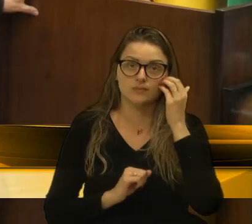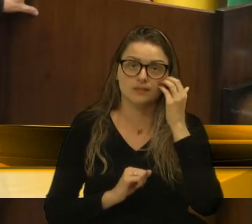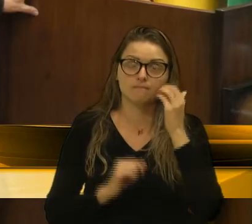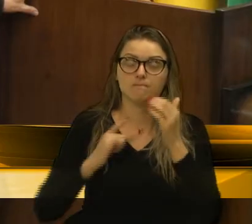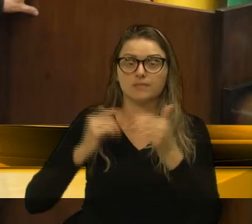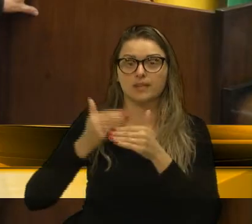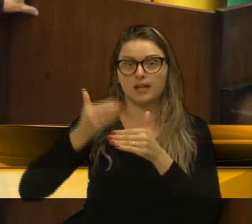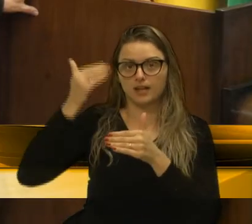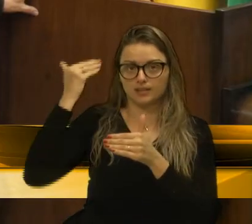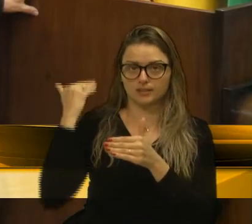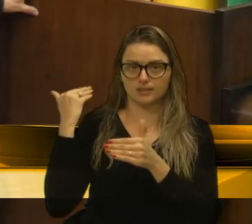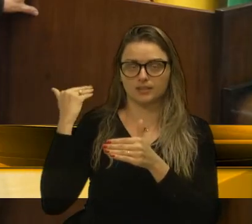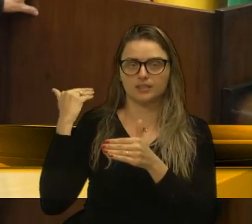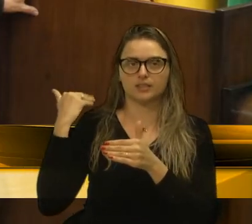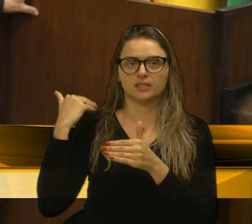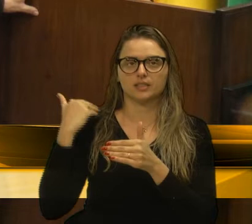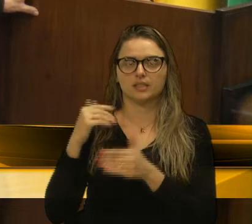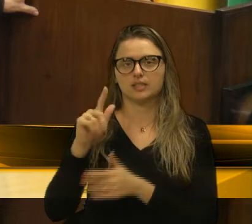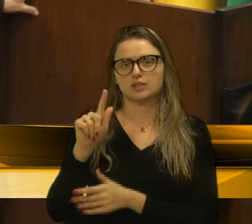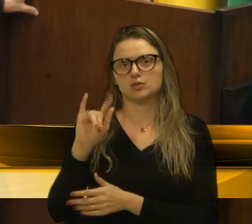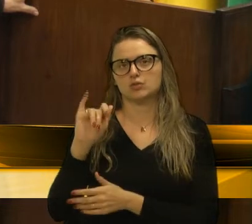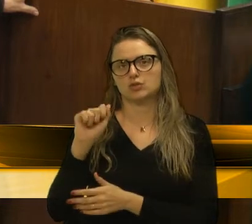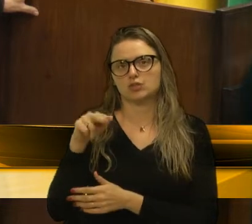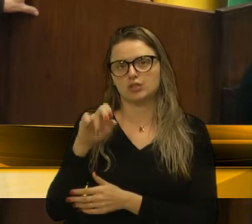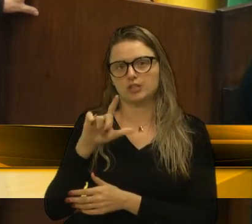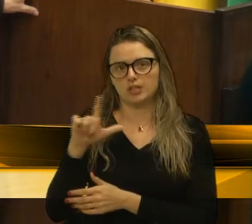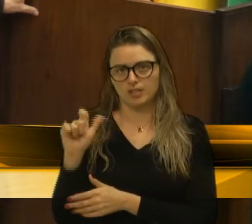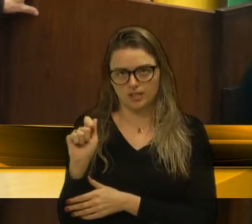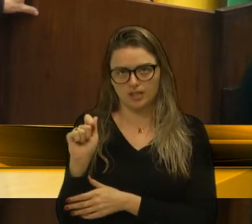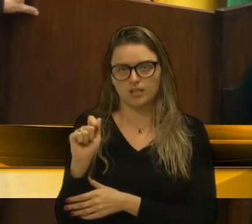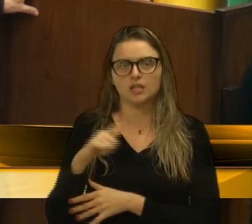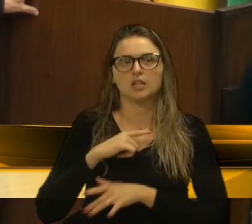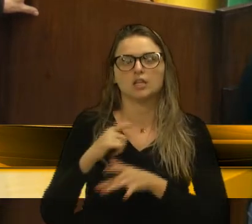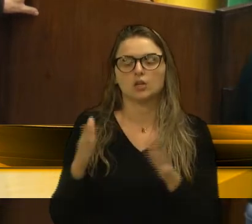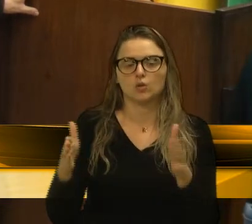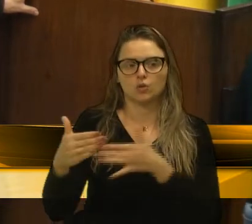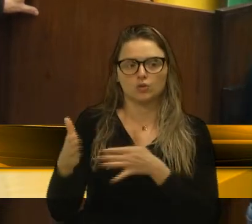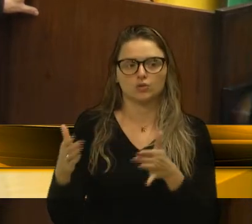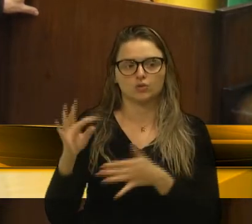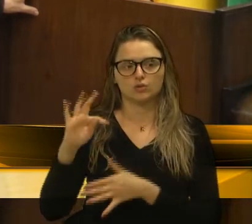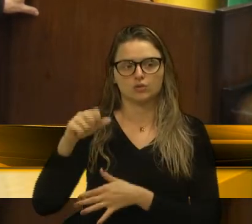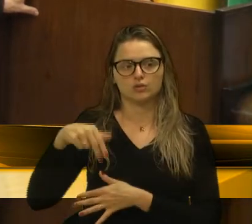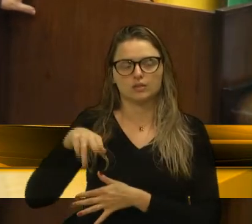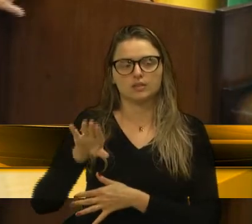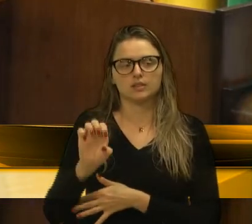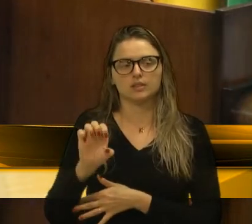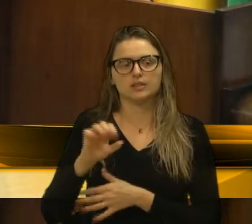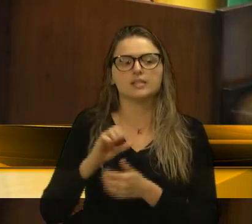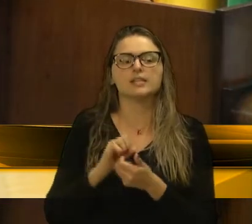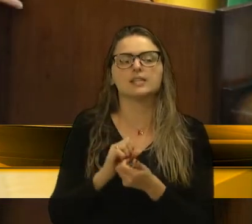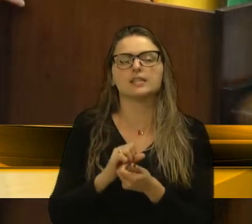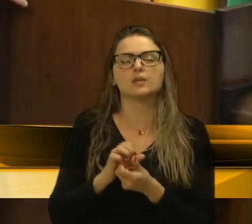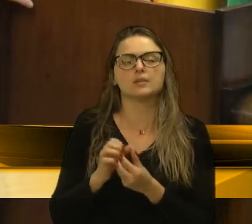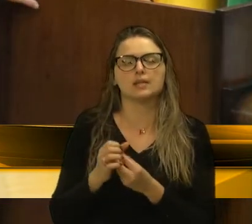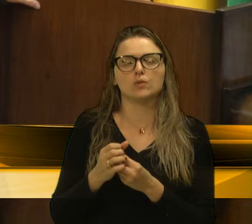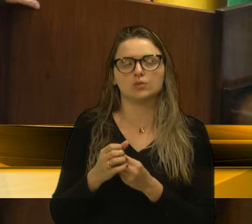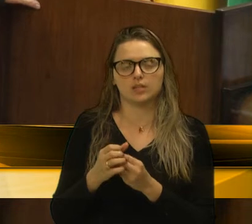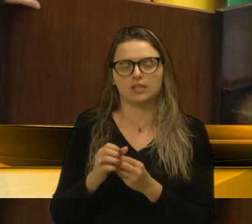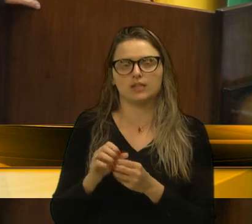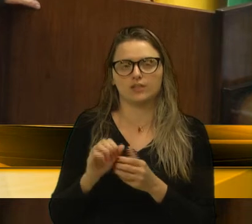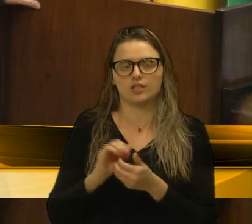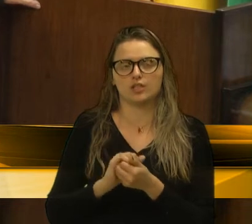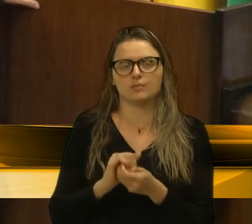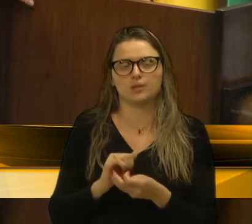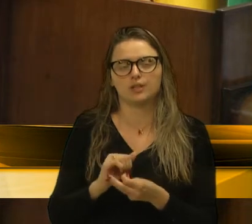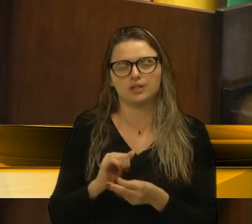atrás da antigo Gianella e o tanque projetado na área do Cachoeirinha, resolve todo o problema,